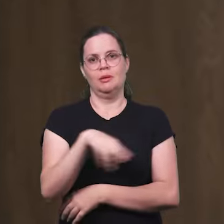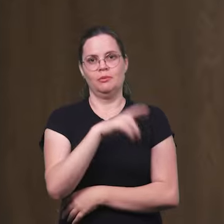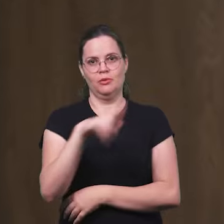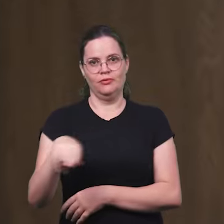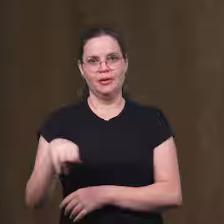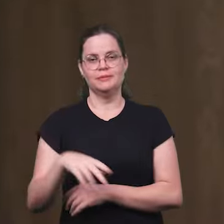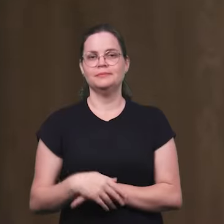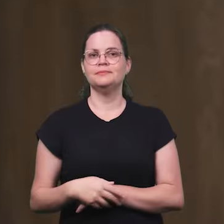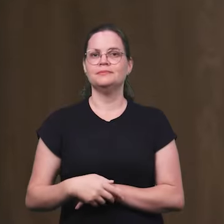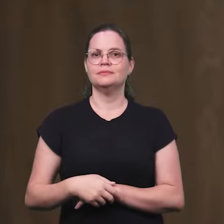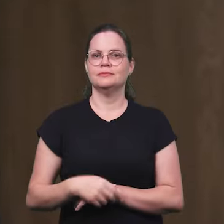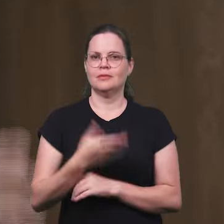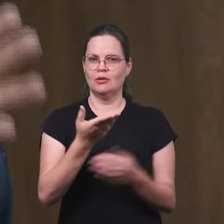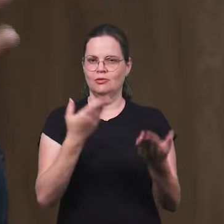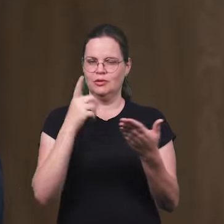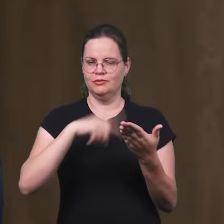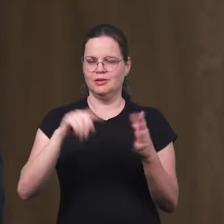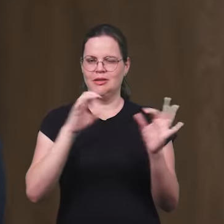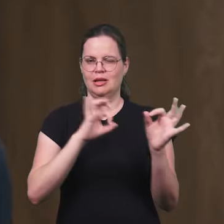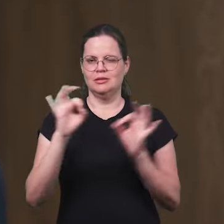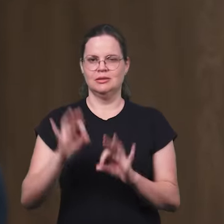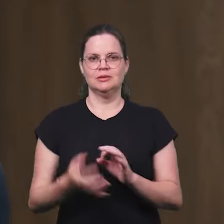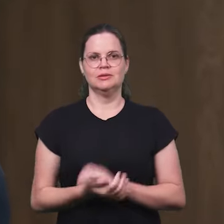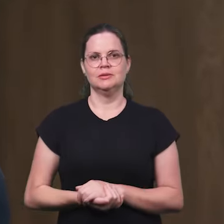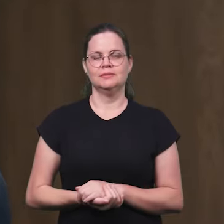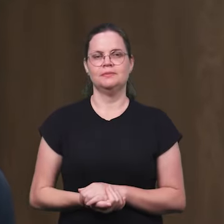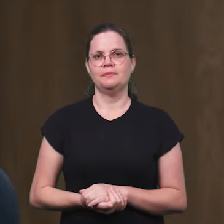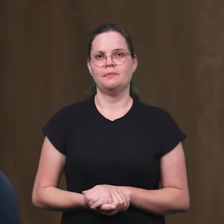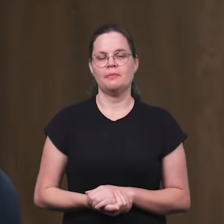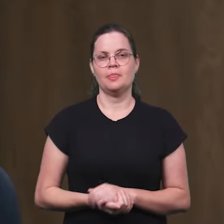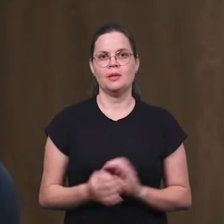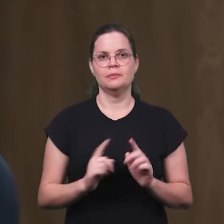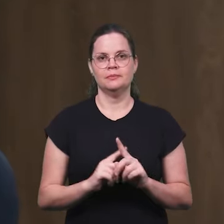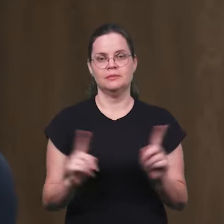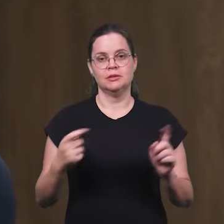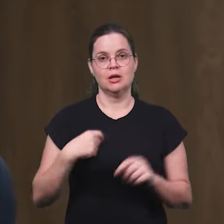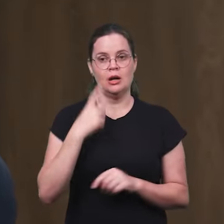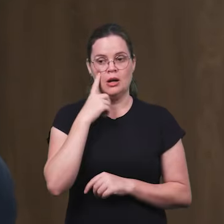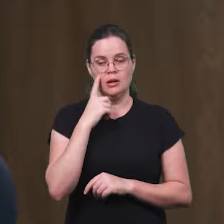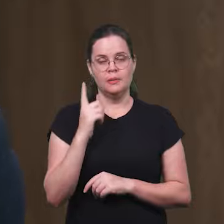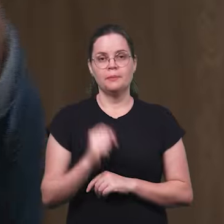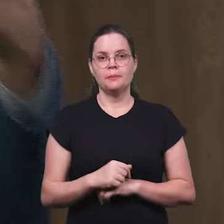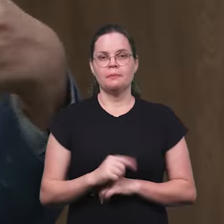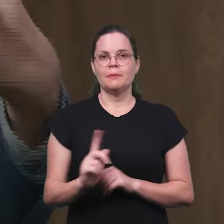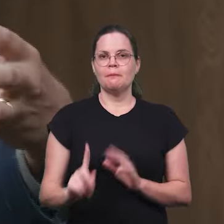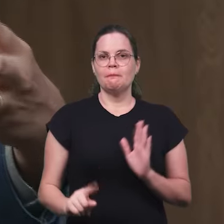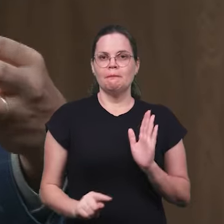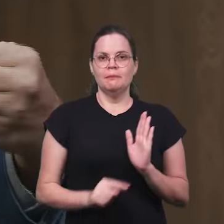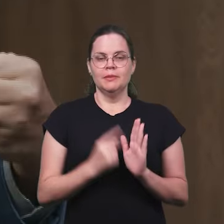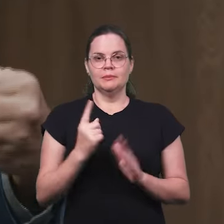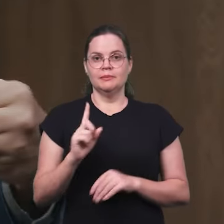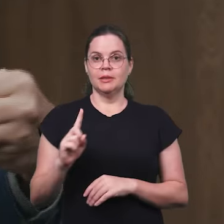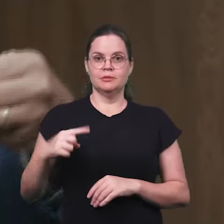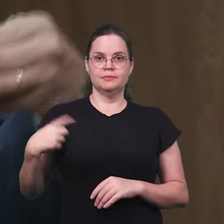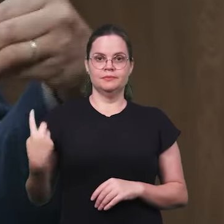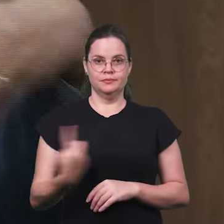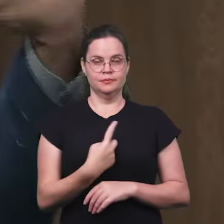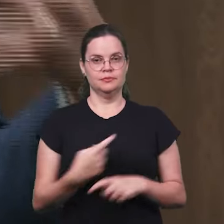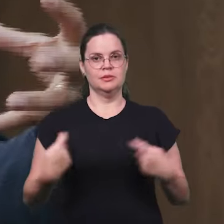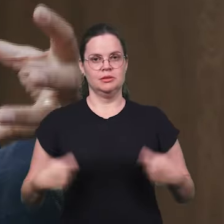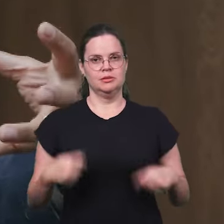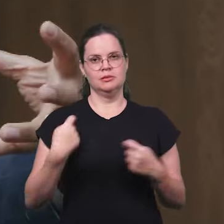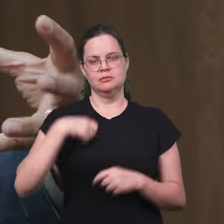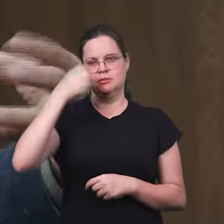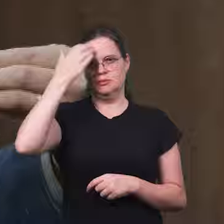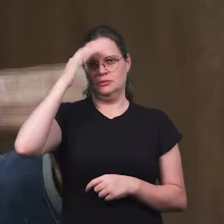lá. Mas assim, Maria Eduarda, a gente precisa primeiramente entender que faz parte da jornada da